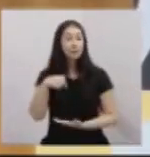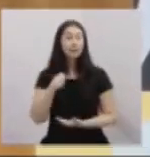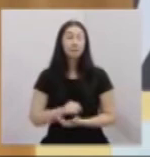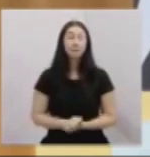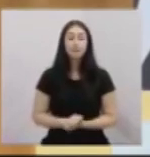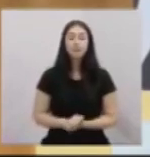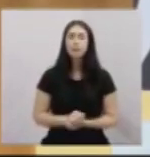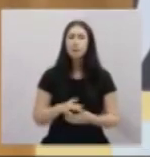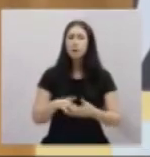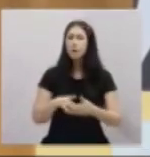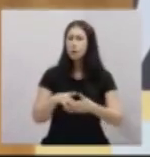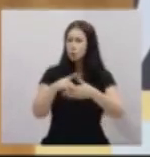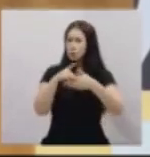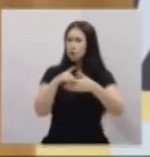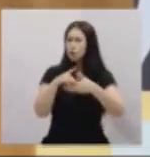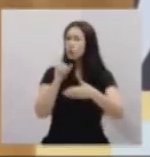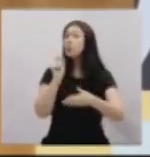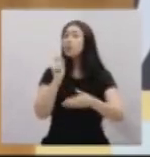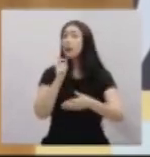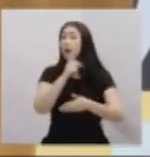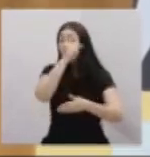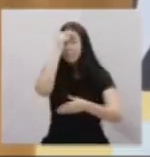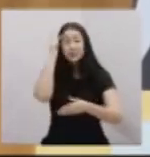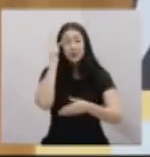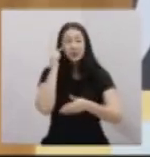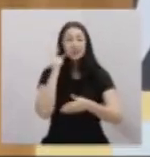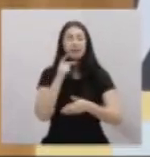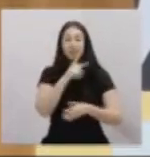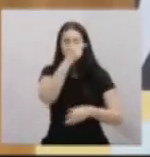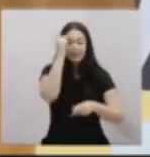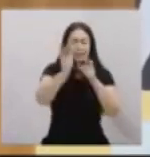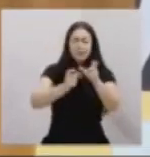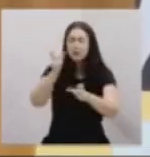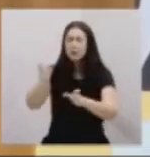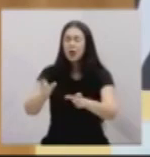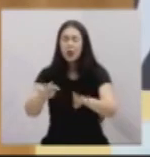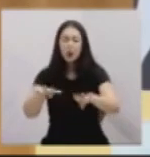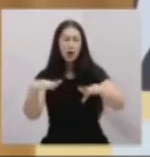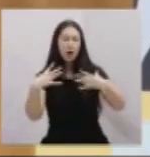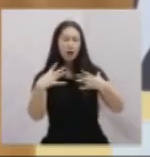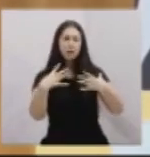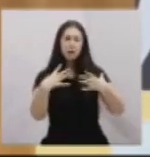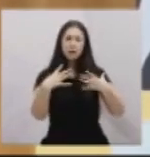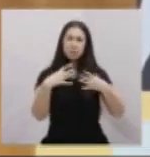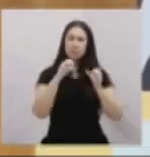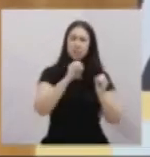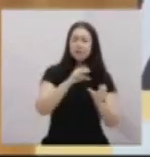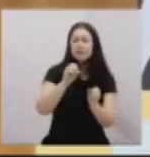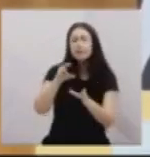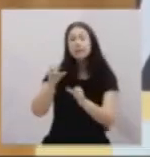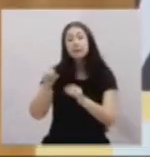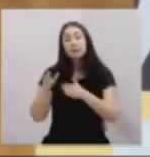O líder é aquele que inspira, como disse o prefeito Isaías Santana. É aquele que conduz as pessoas,